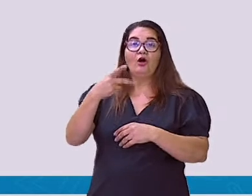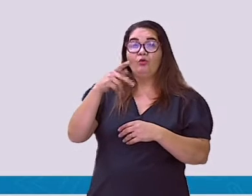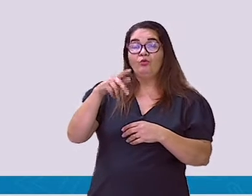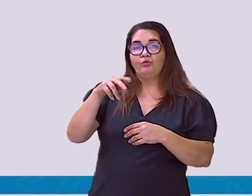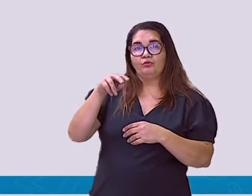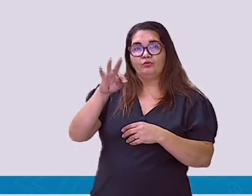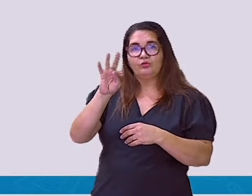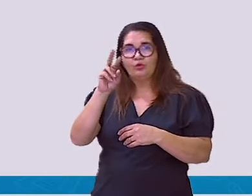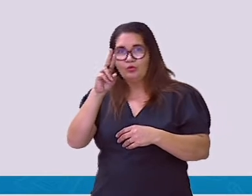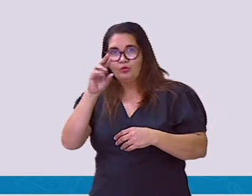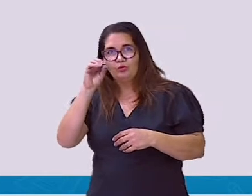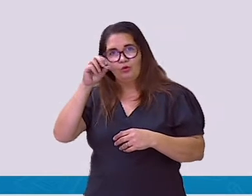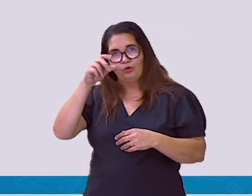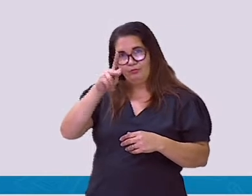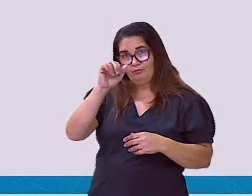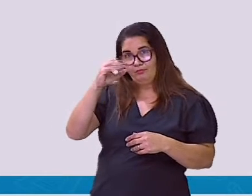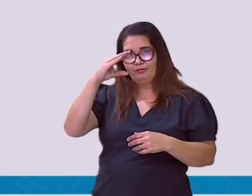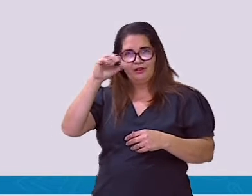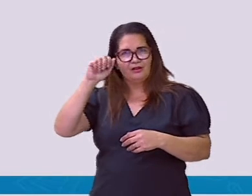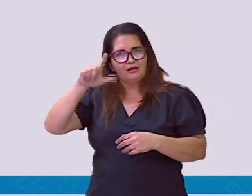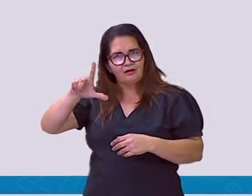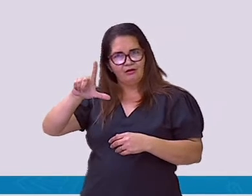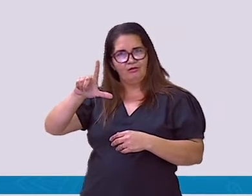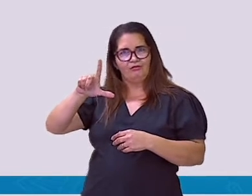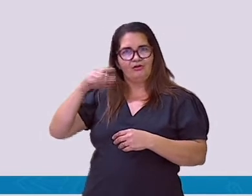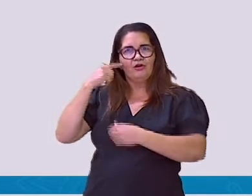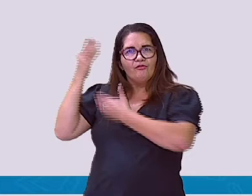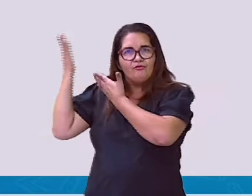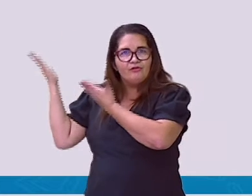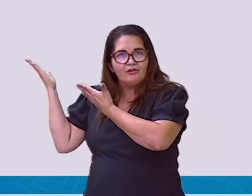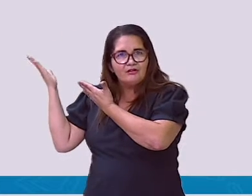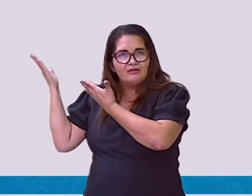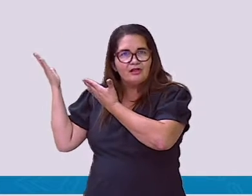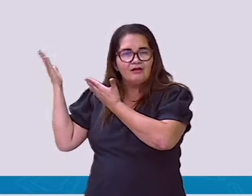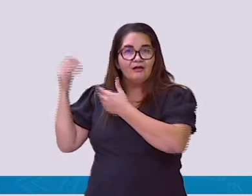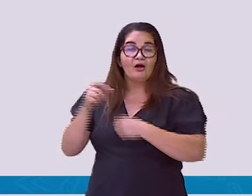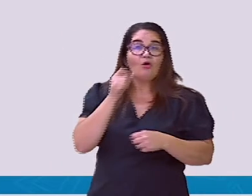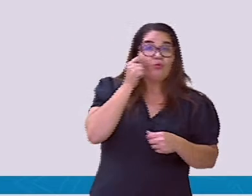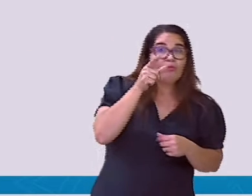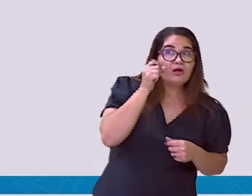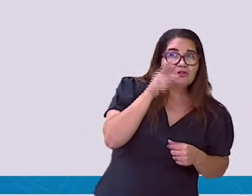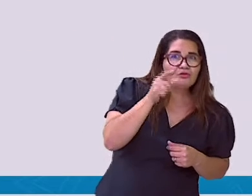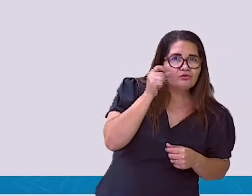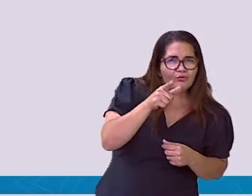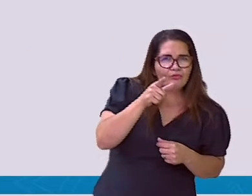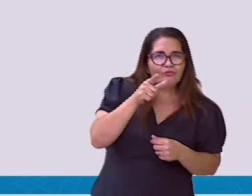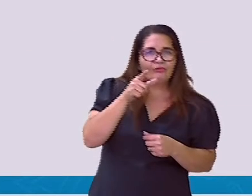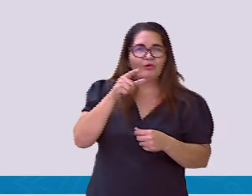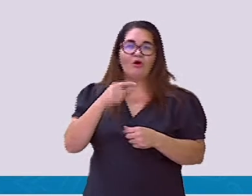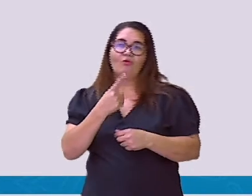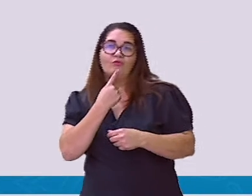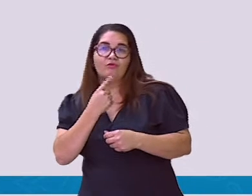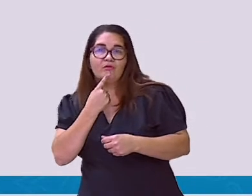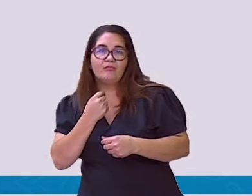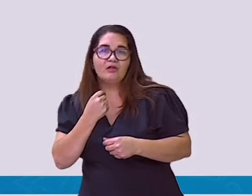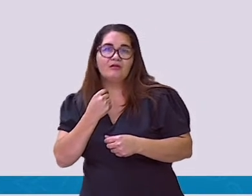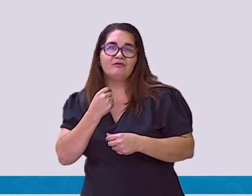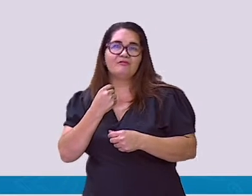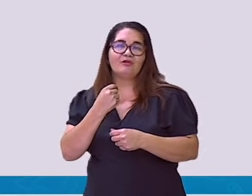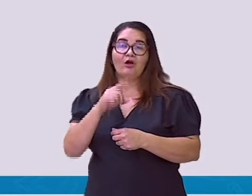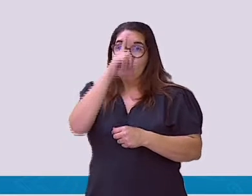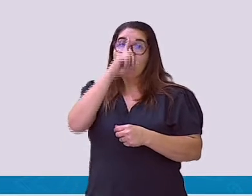cores estão refletindo um pouquinho do clima em relação às suas temperaturas.